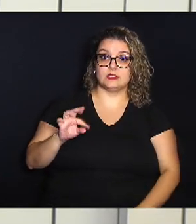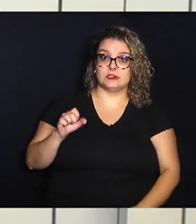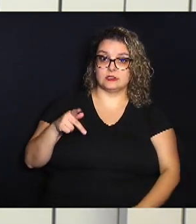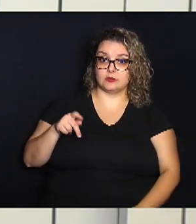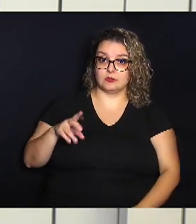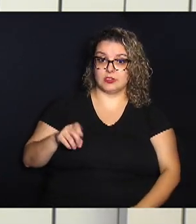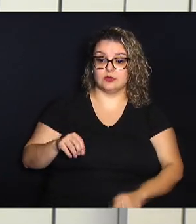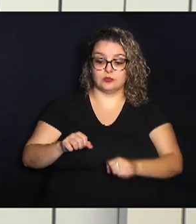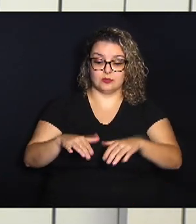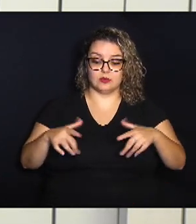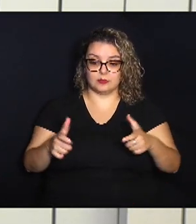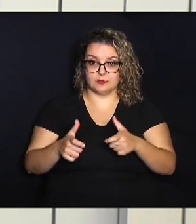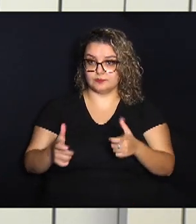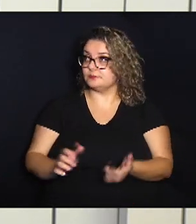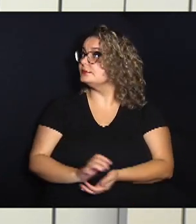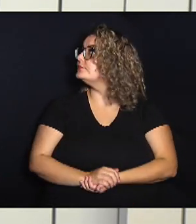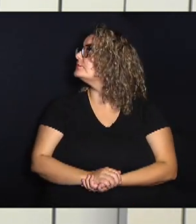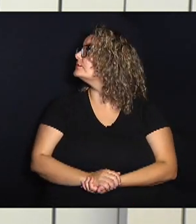Câmara Municipal.